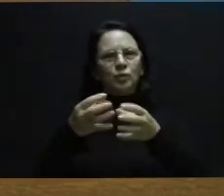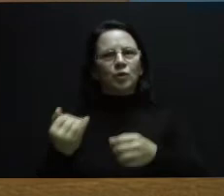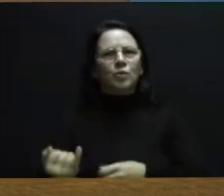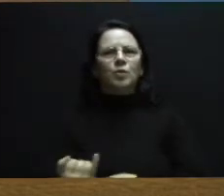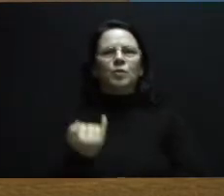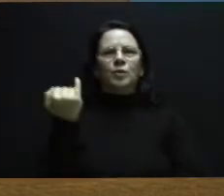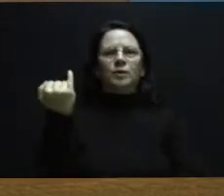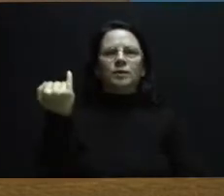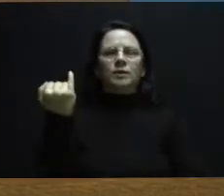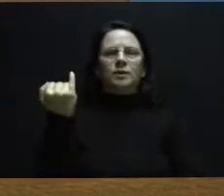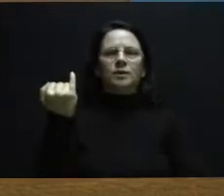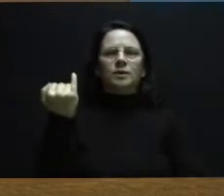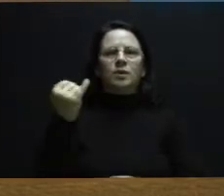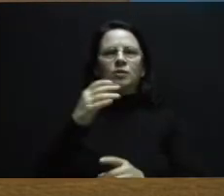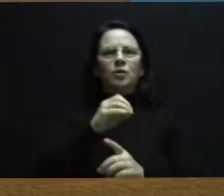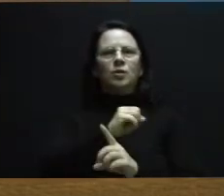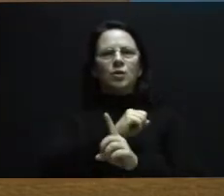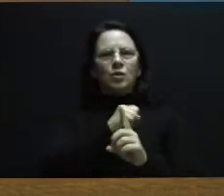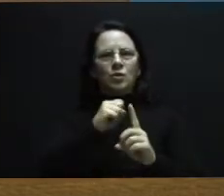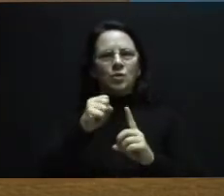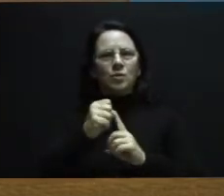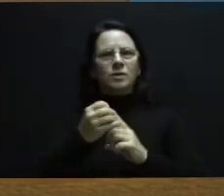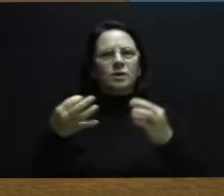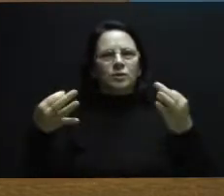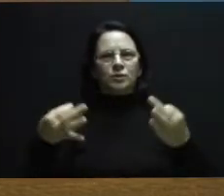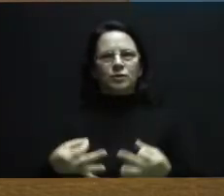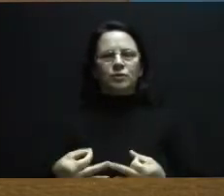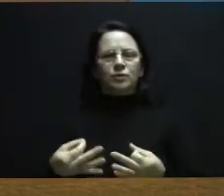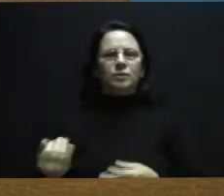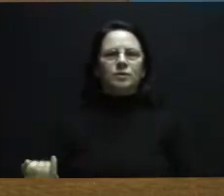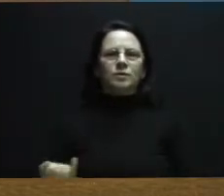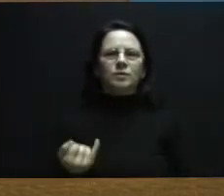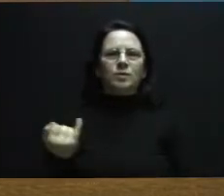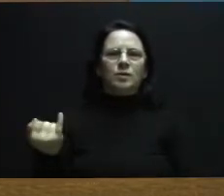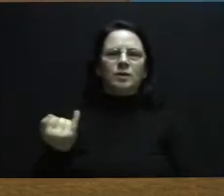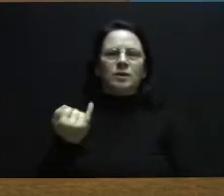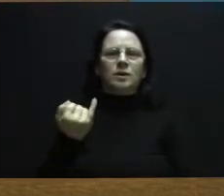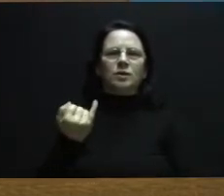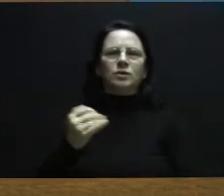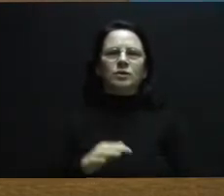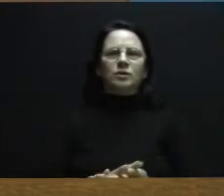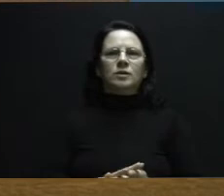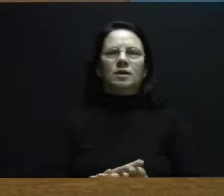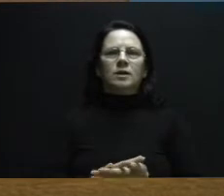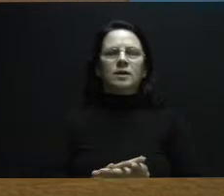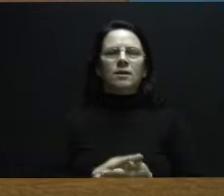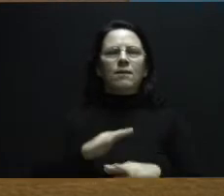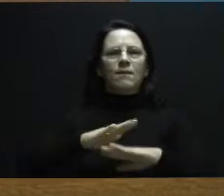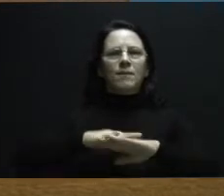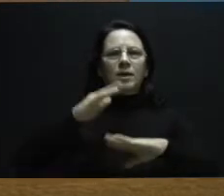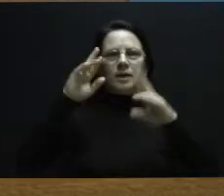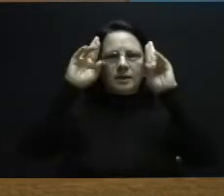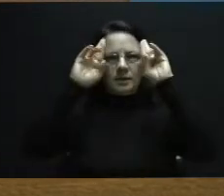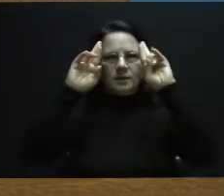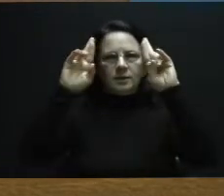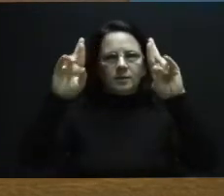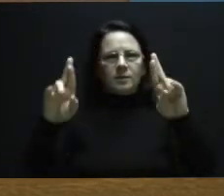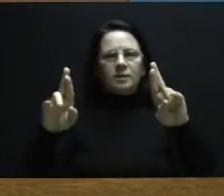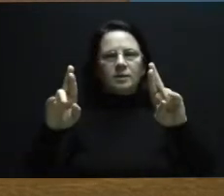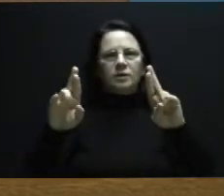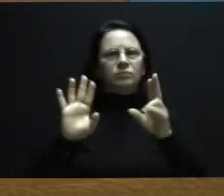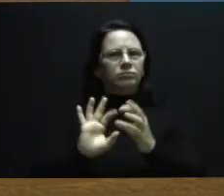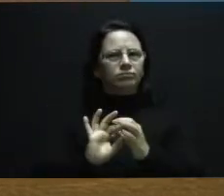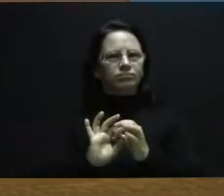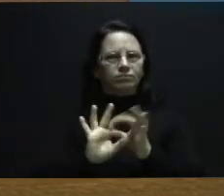mais equânime, socialmente mais justo e tão importante quanto ao ideal mais respeitoso, progressista e